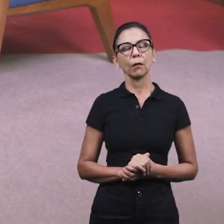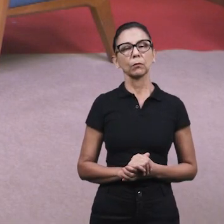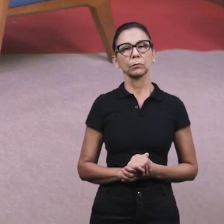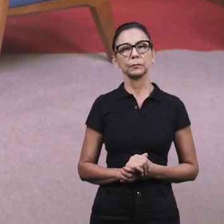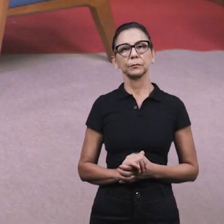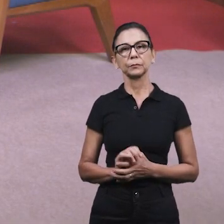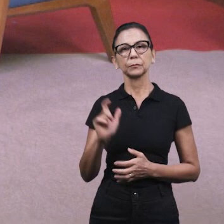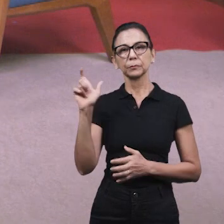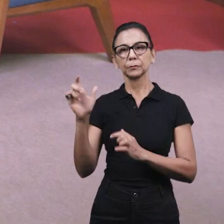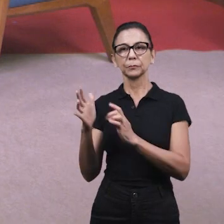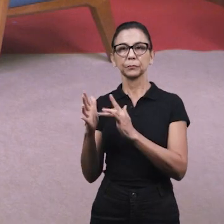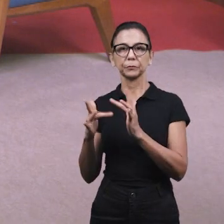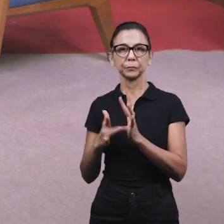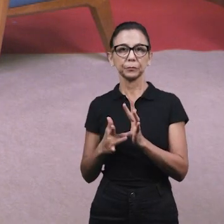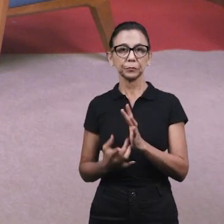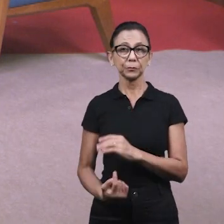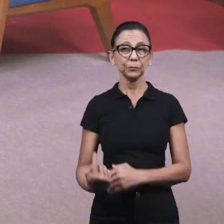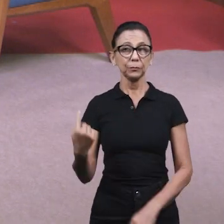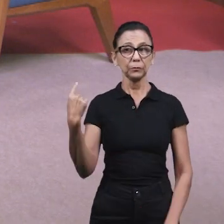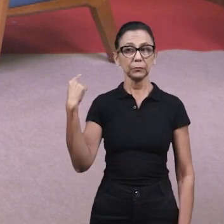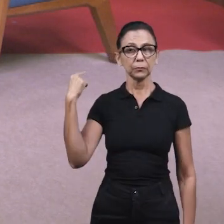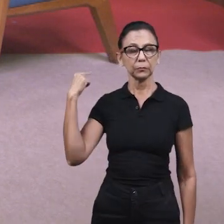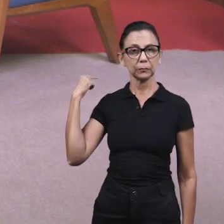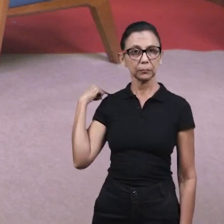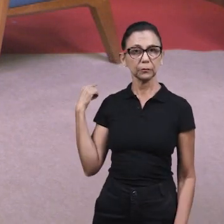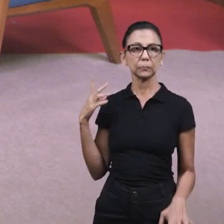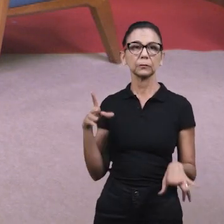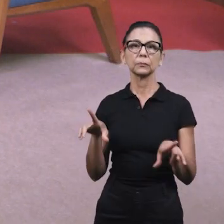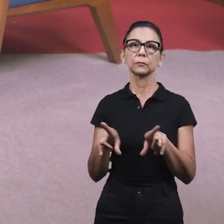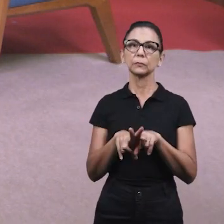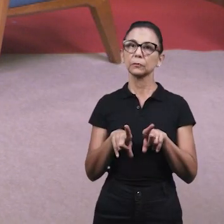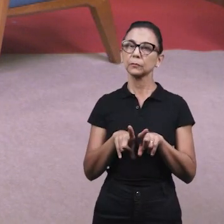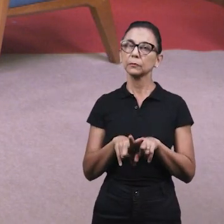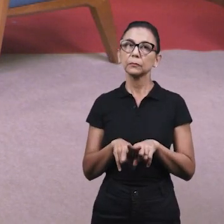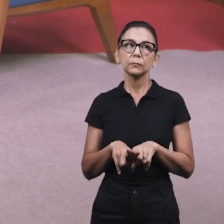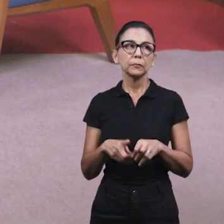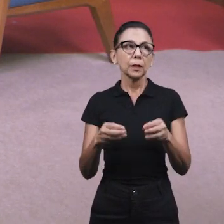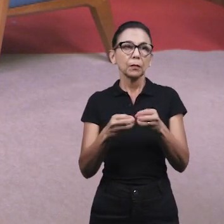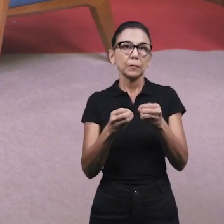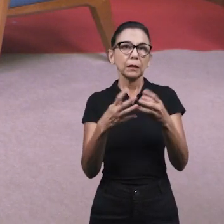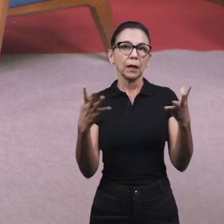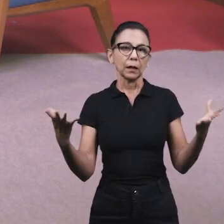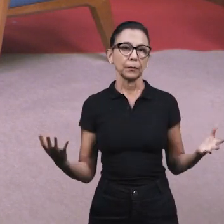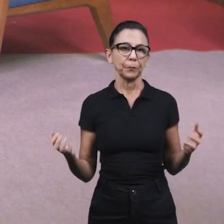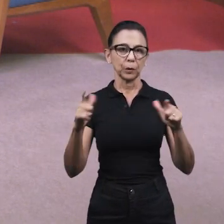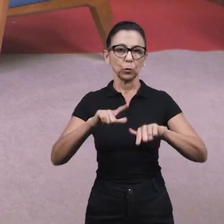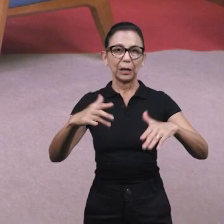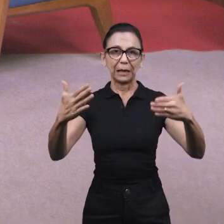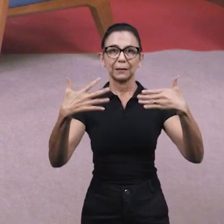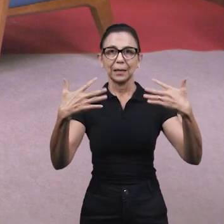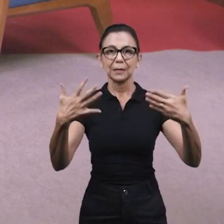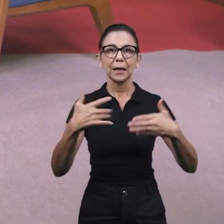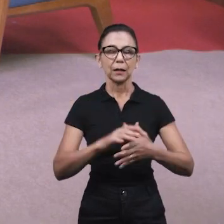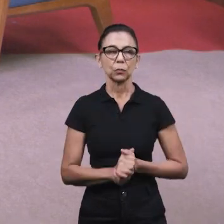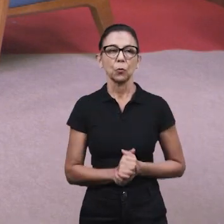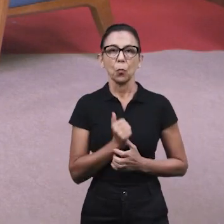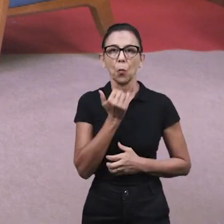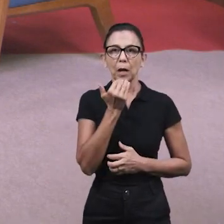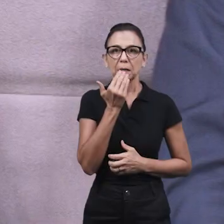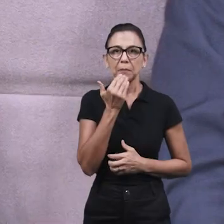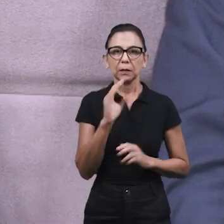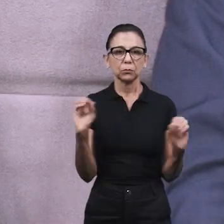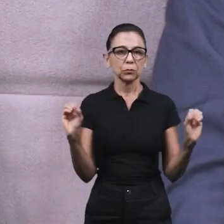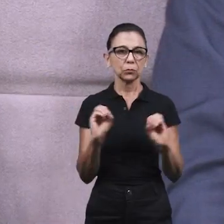diariamente um milagre, Amém. porque não tinha onde comprar alimento, não tinha horta